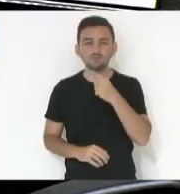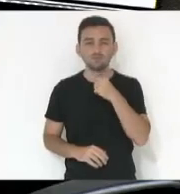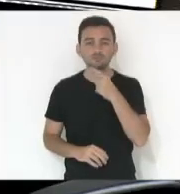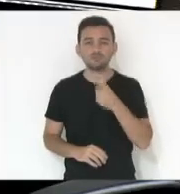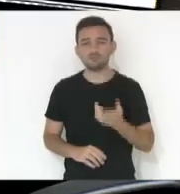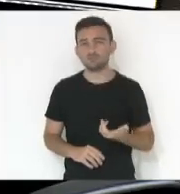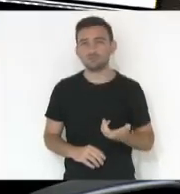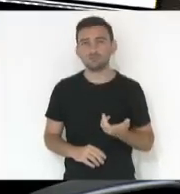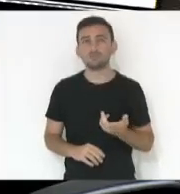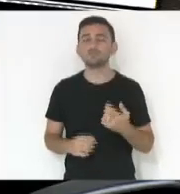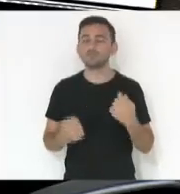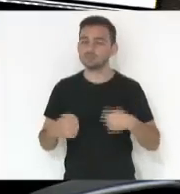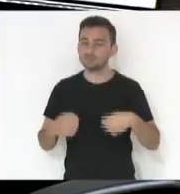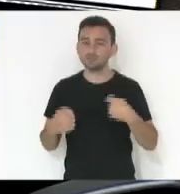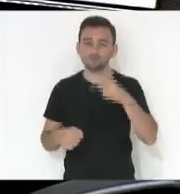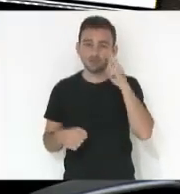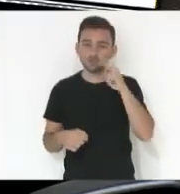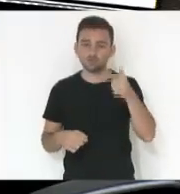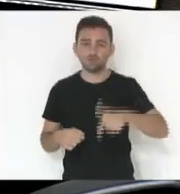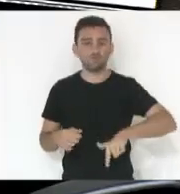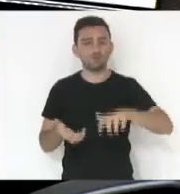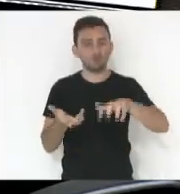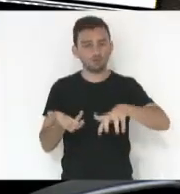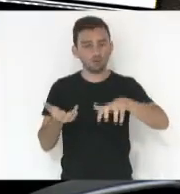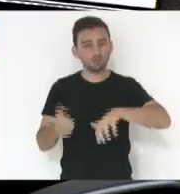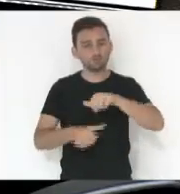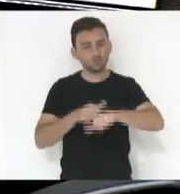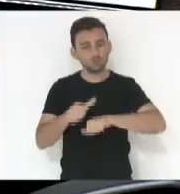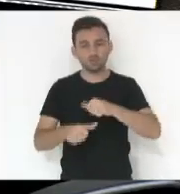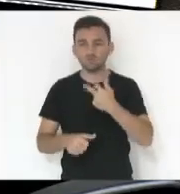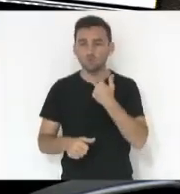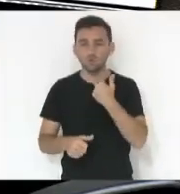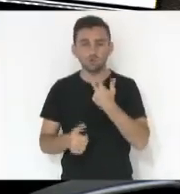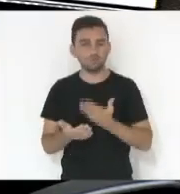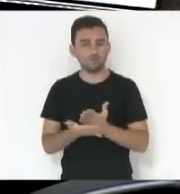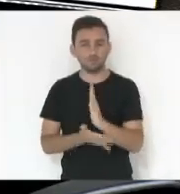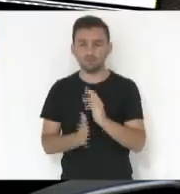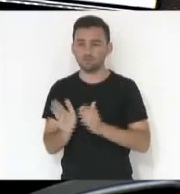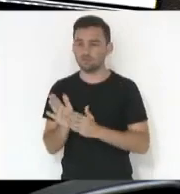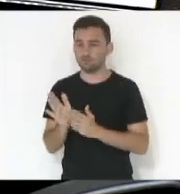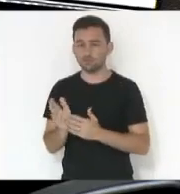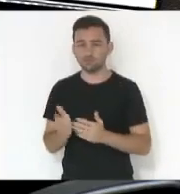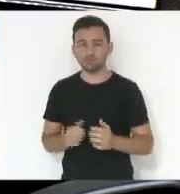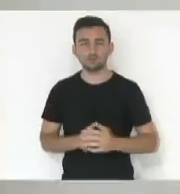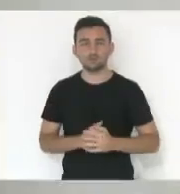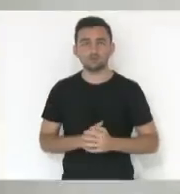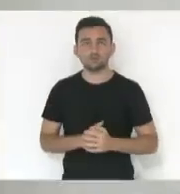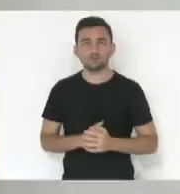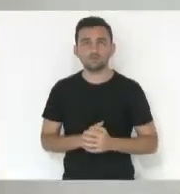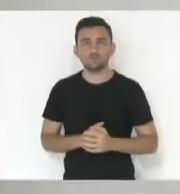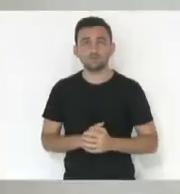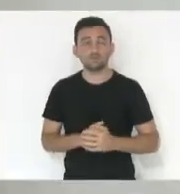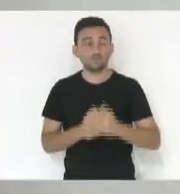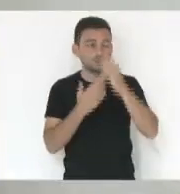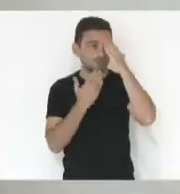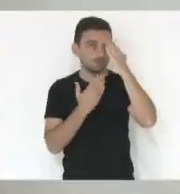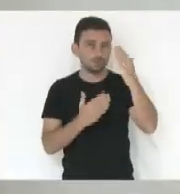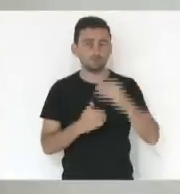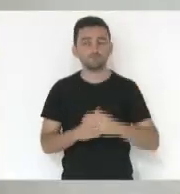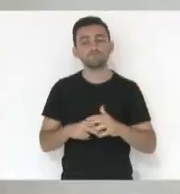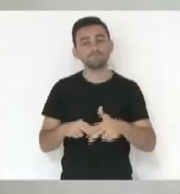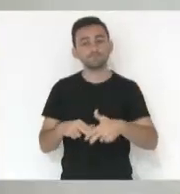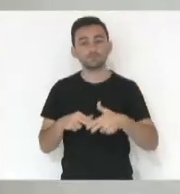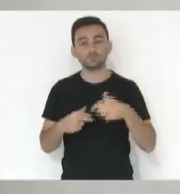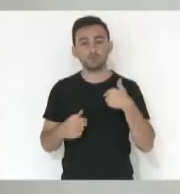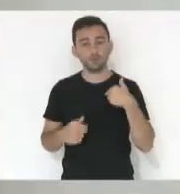revisto pelo Congresso Nacional e não poderá ser aprovado da forma proposta. Muito obrigado. Muito obrigado, muito obrigado. Por isso, aqui